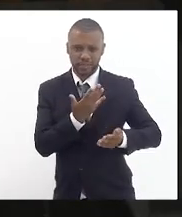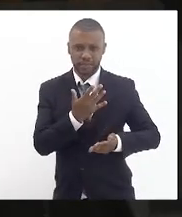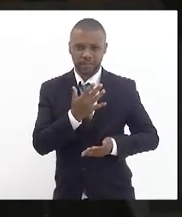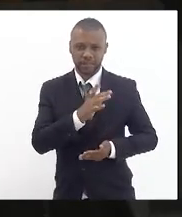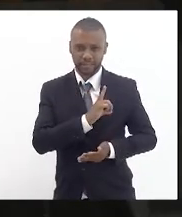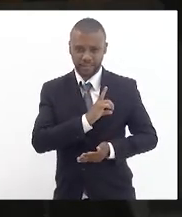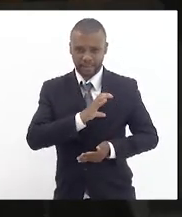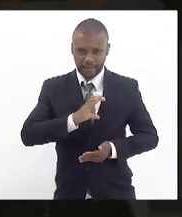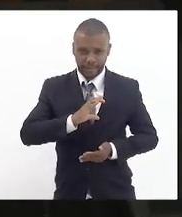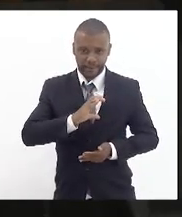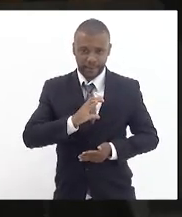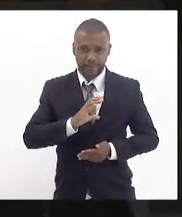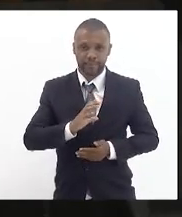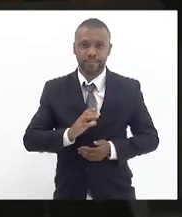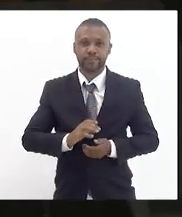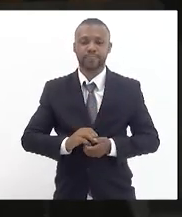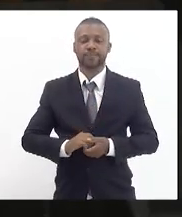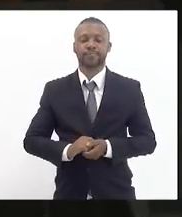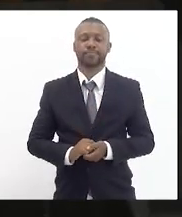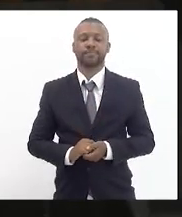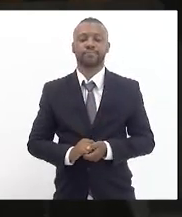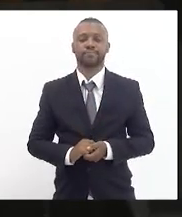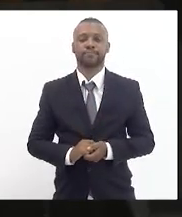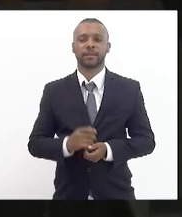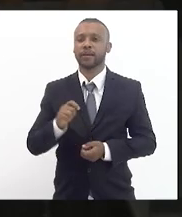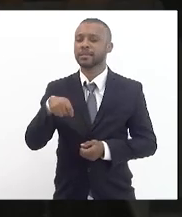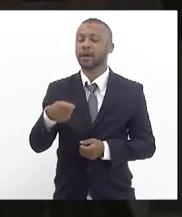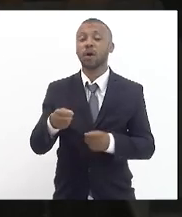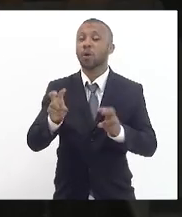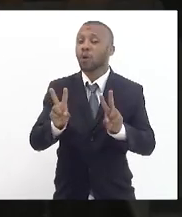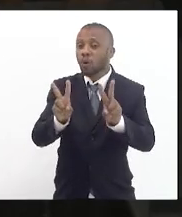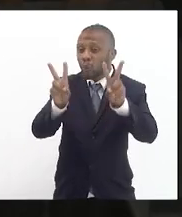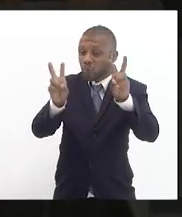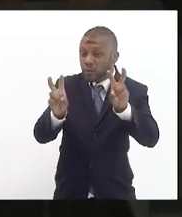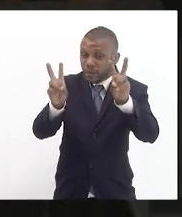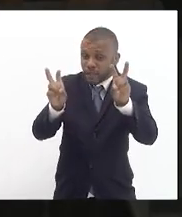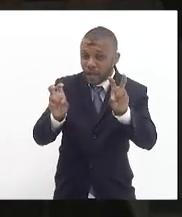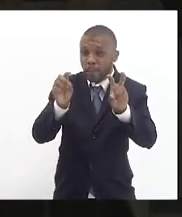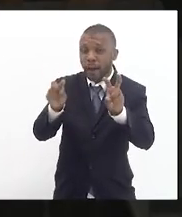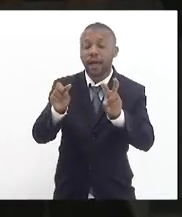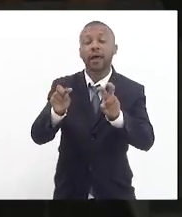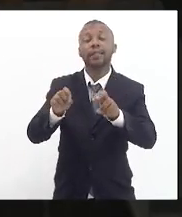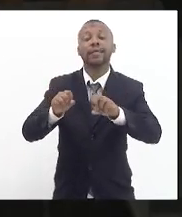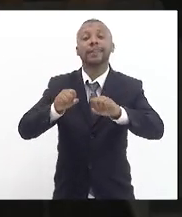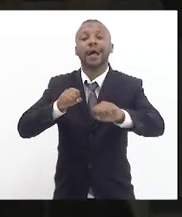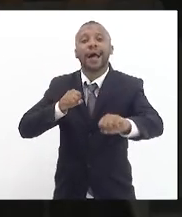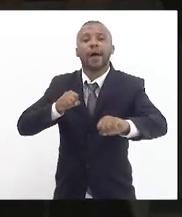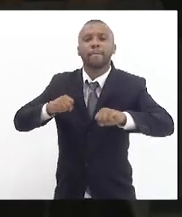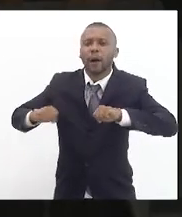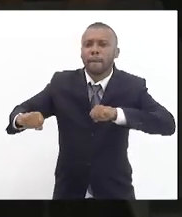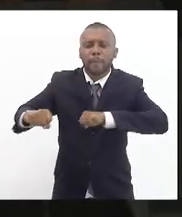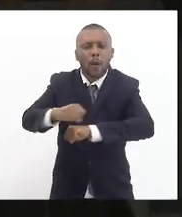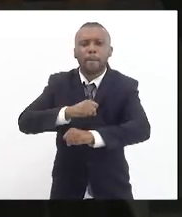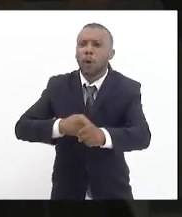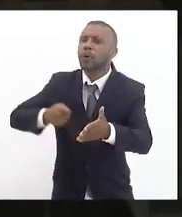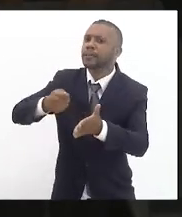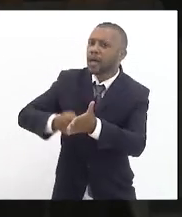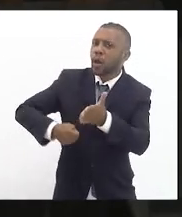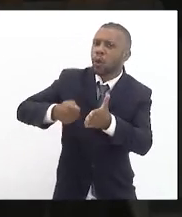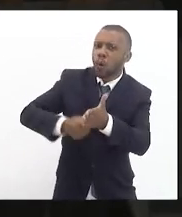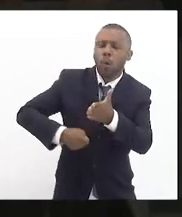e com o tema e da luta é